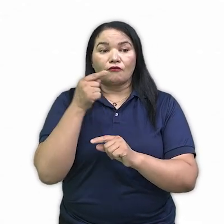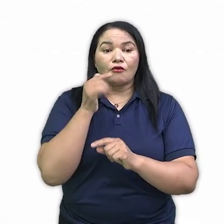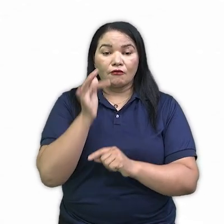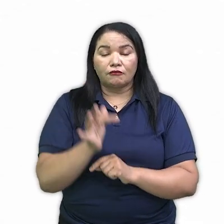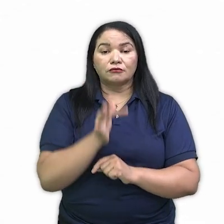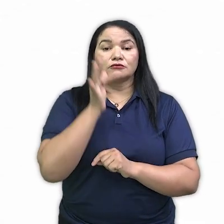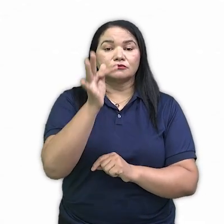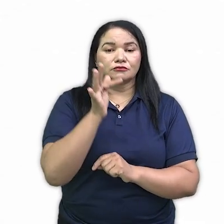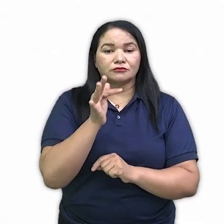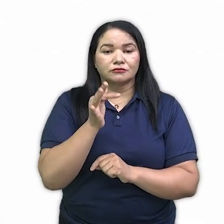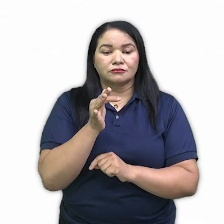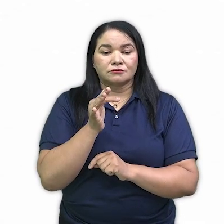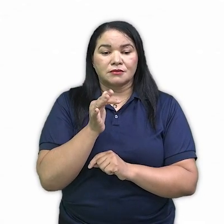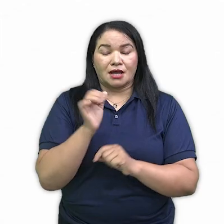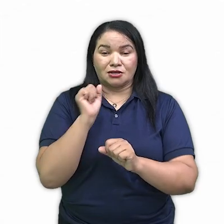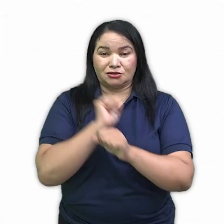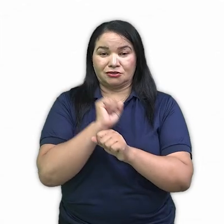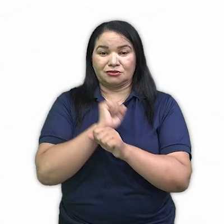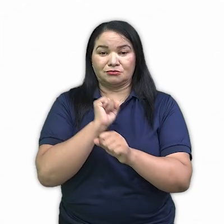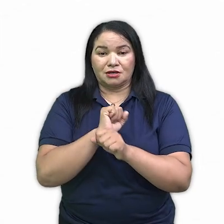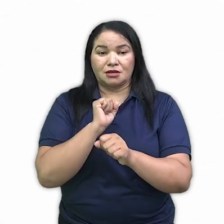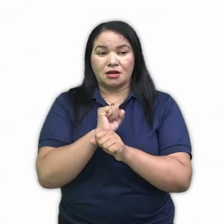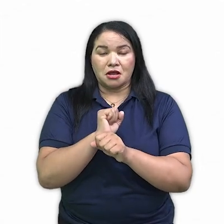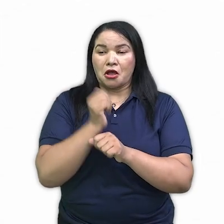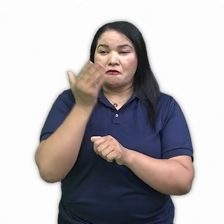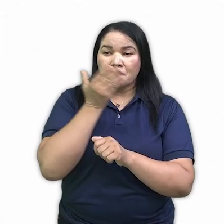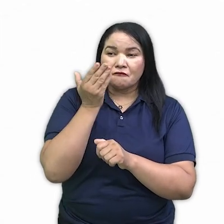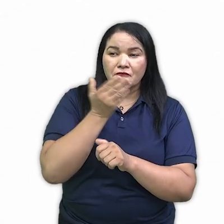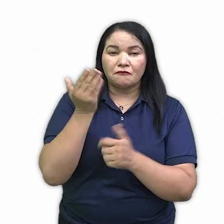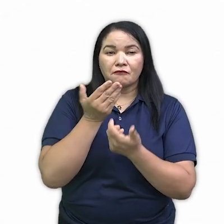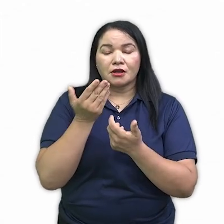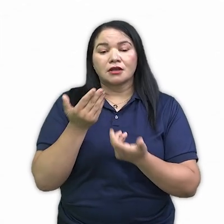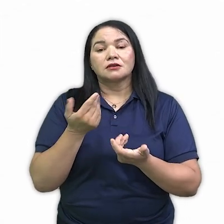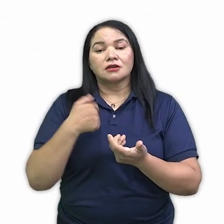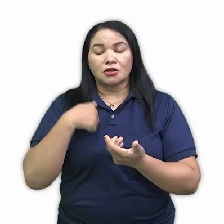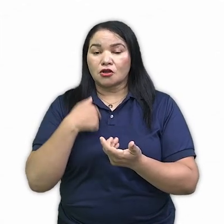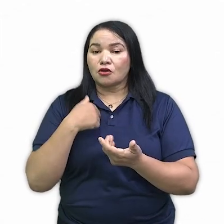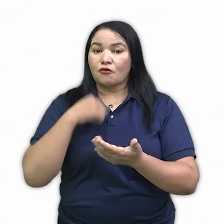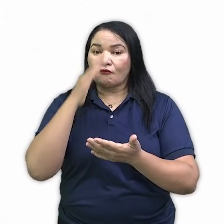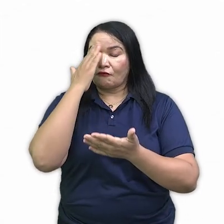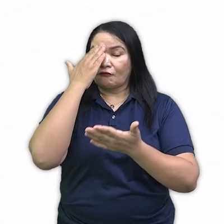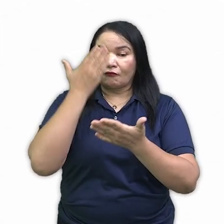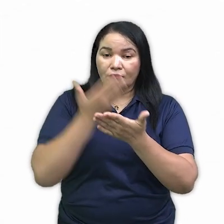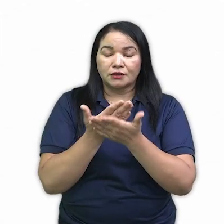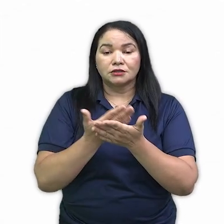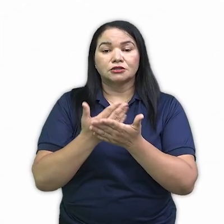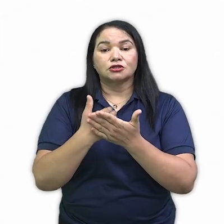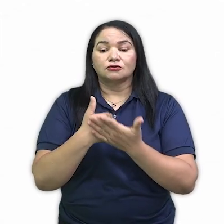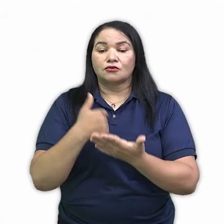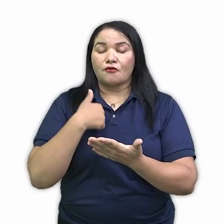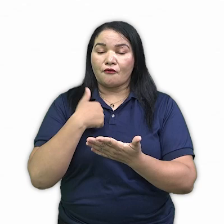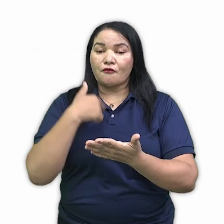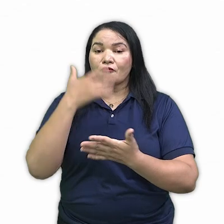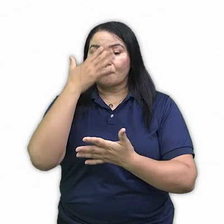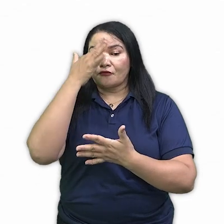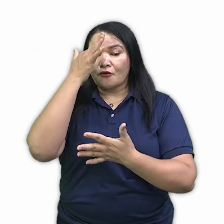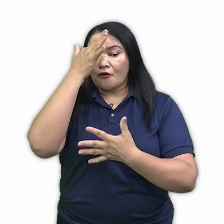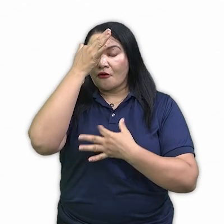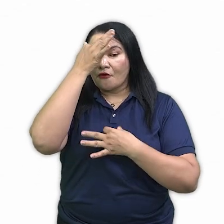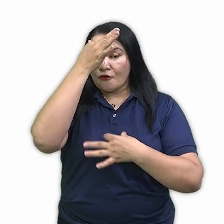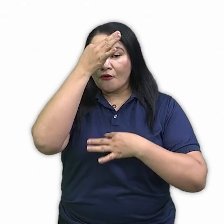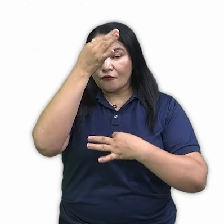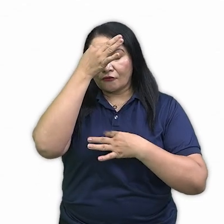vou em busca daquilo que eu não vejo, mas eu acredito, eu tenho fé. Isso é importante, tá?